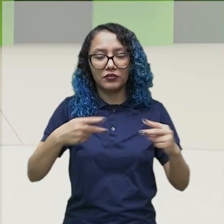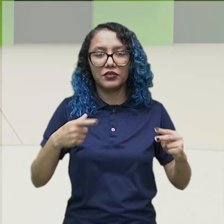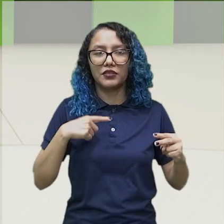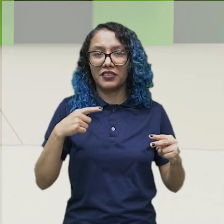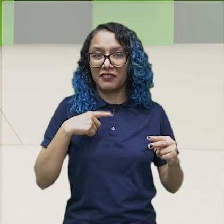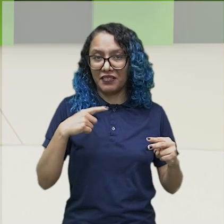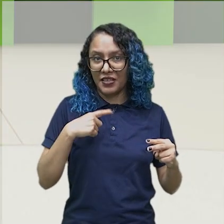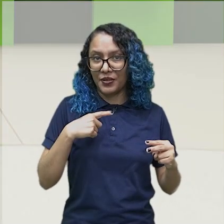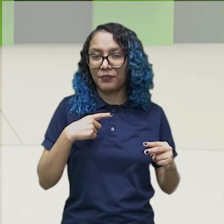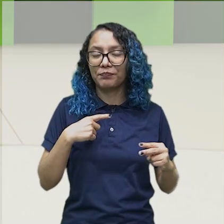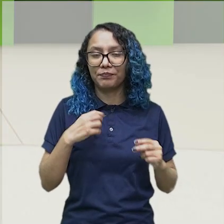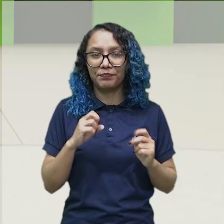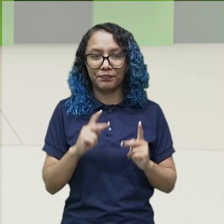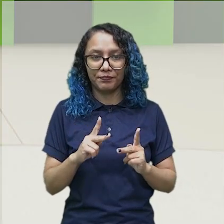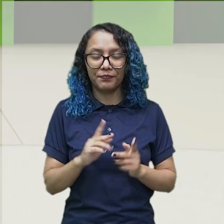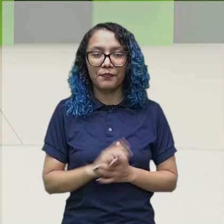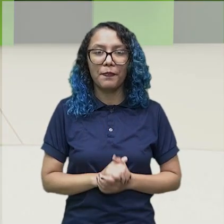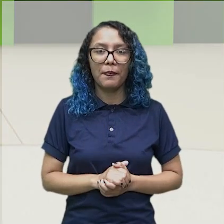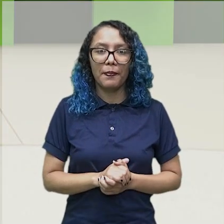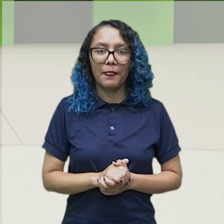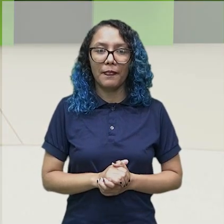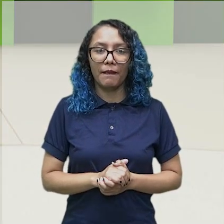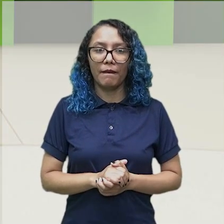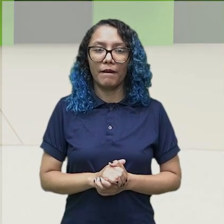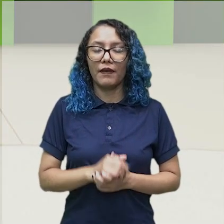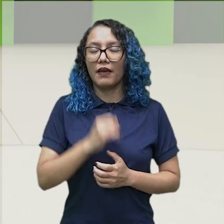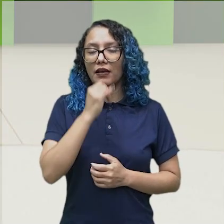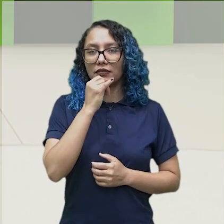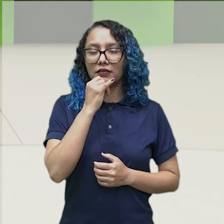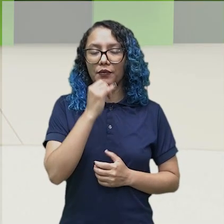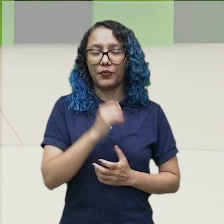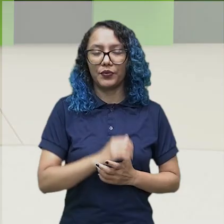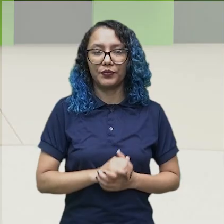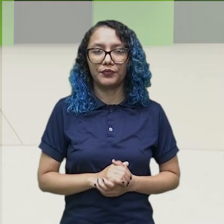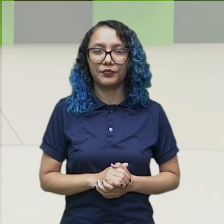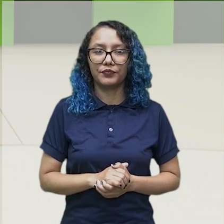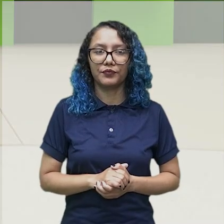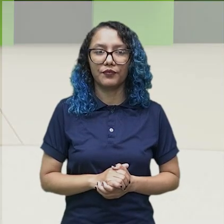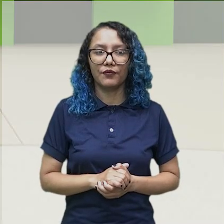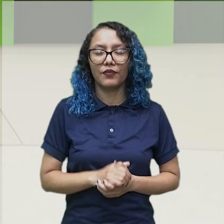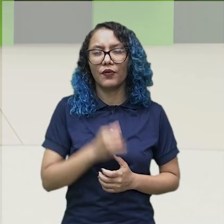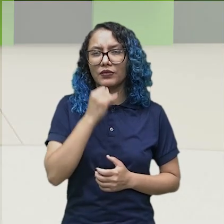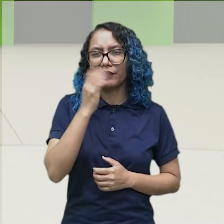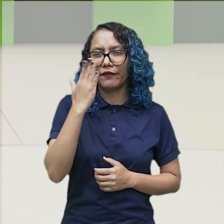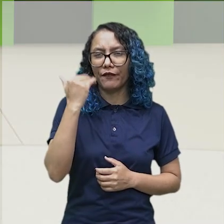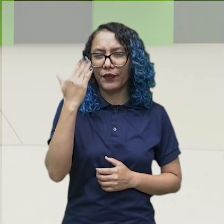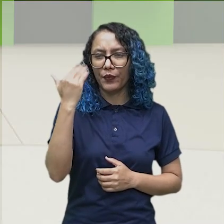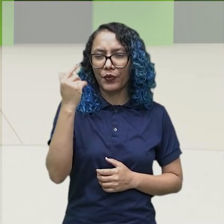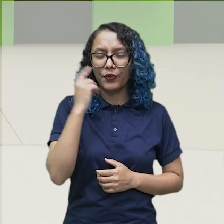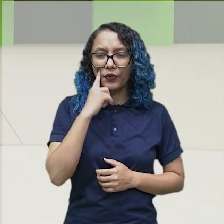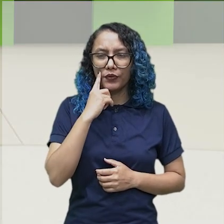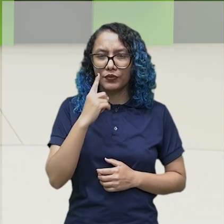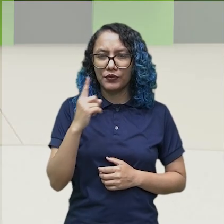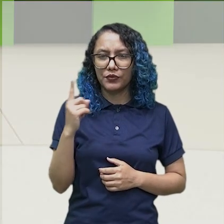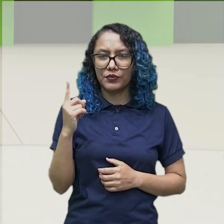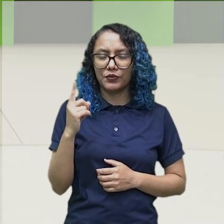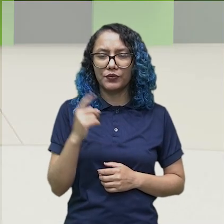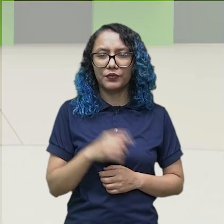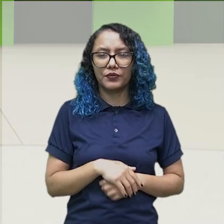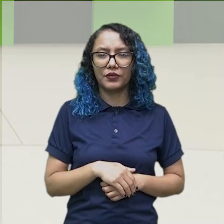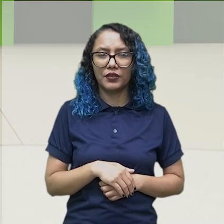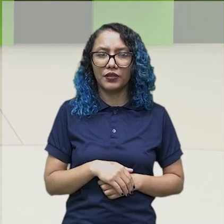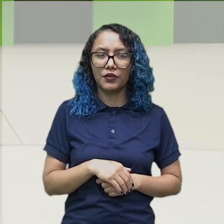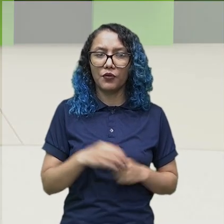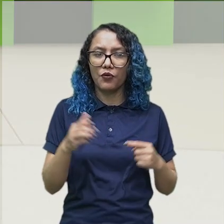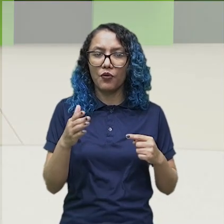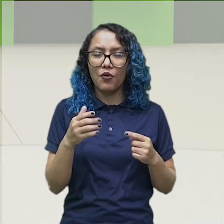alguma mutação genética, por exemplo, né? Um exemplo muito famoso, né, desse caso ali, no caso que a